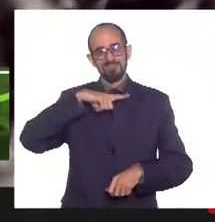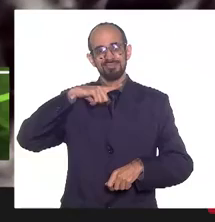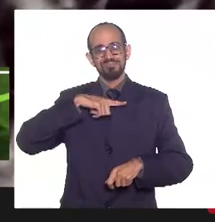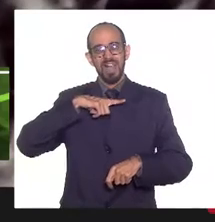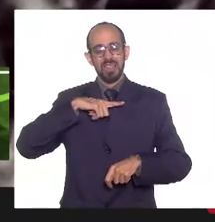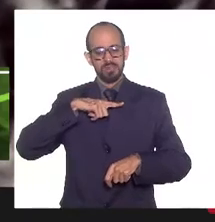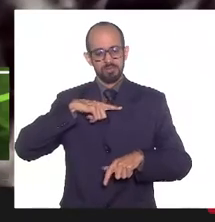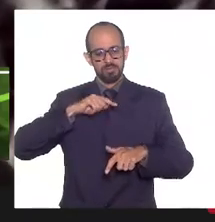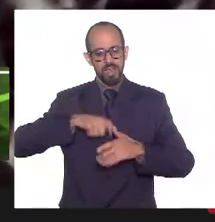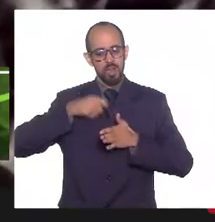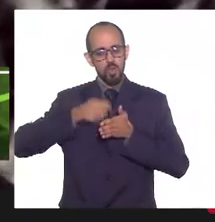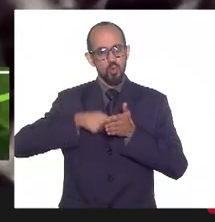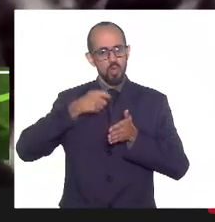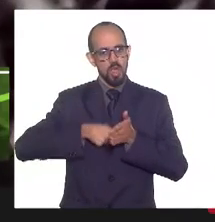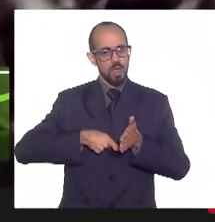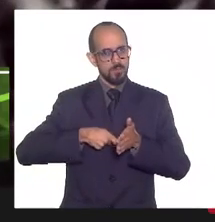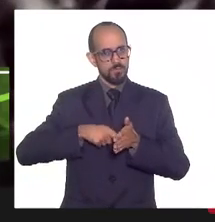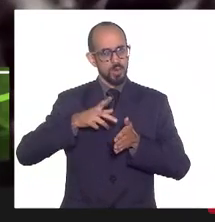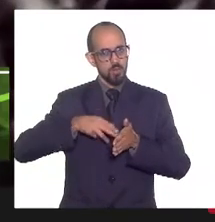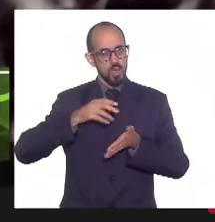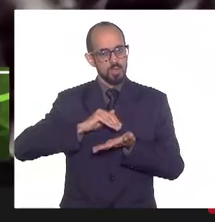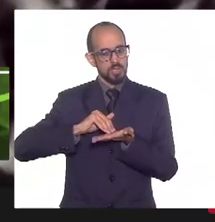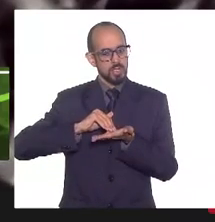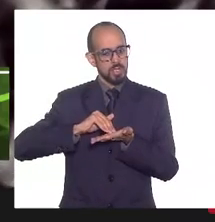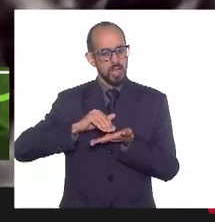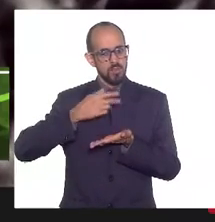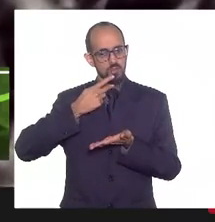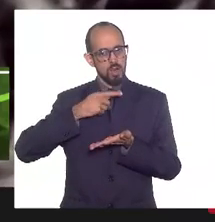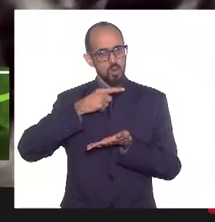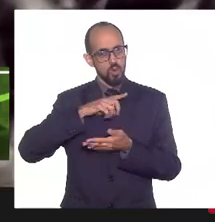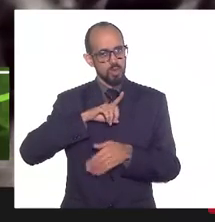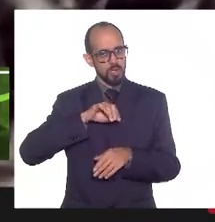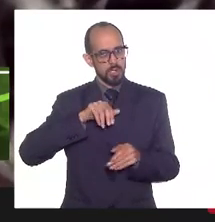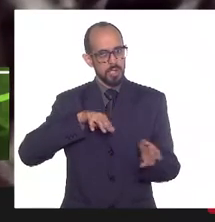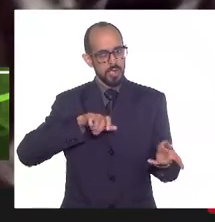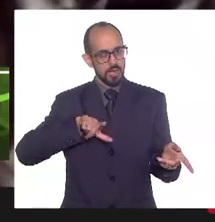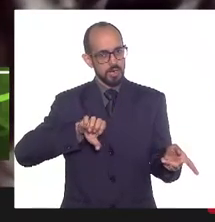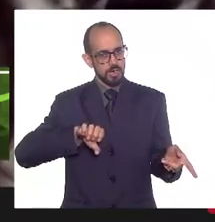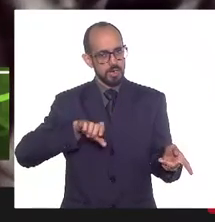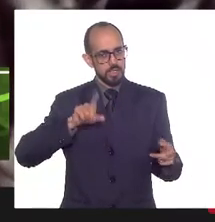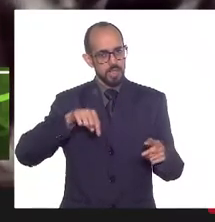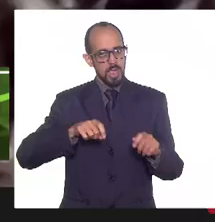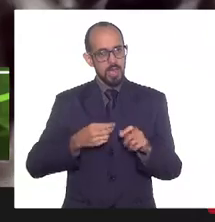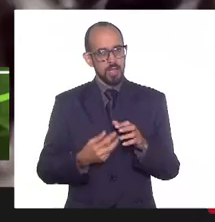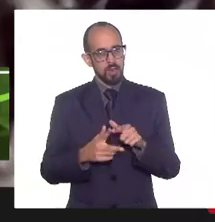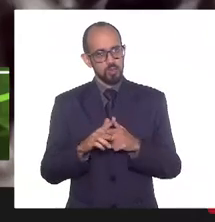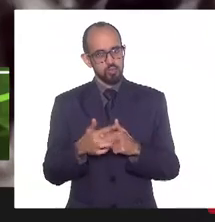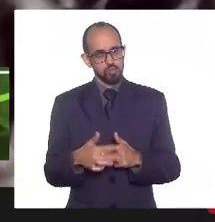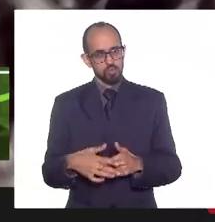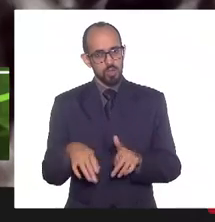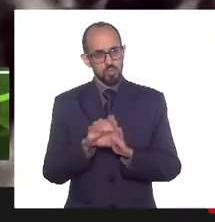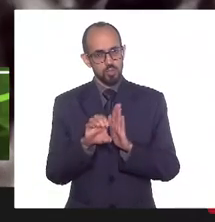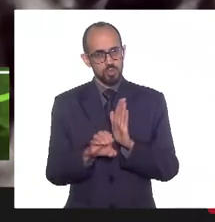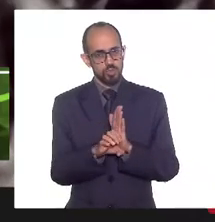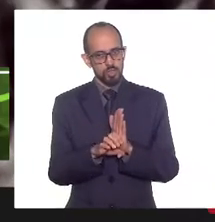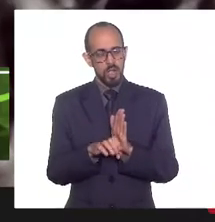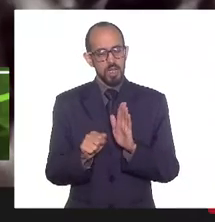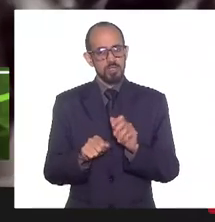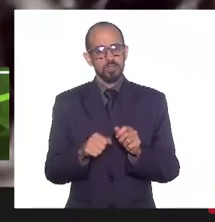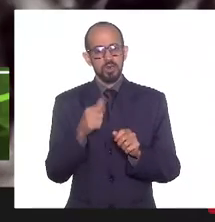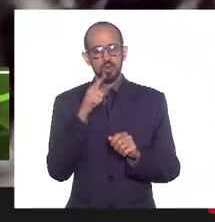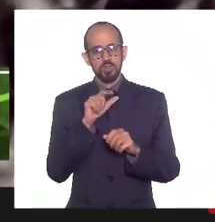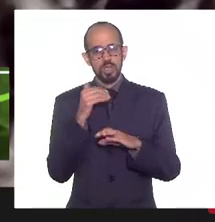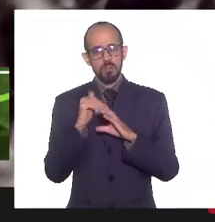como colocou a secretária Daniela em acessar os editais em prestar contas